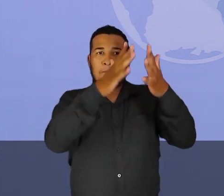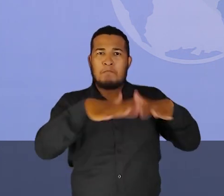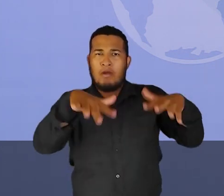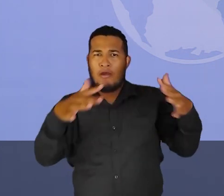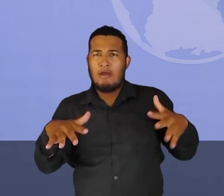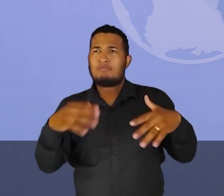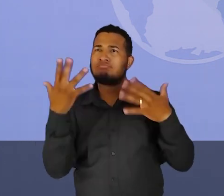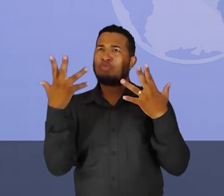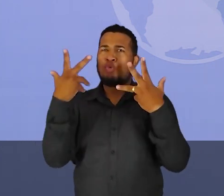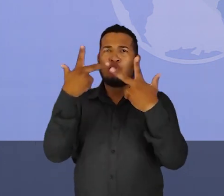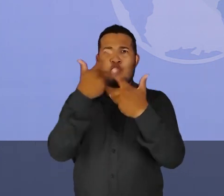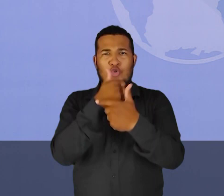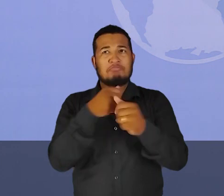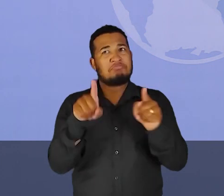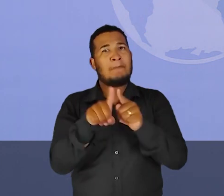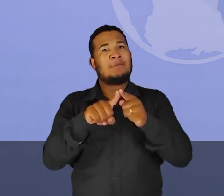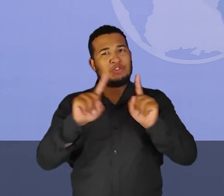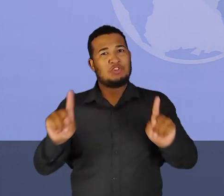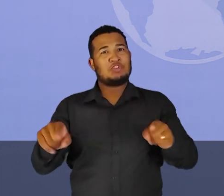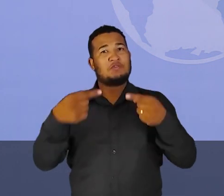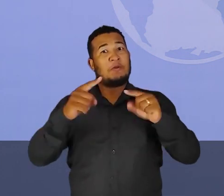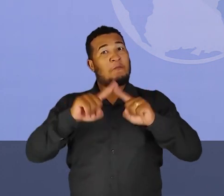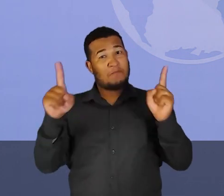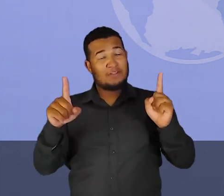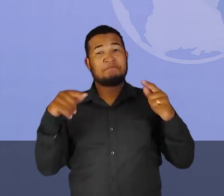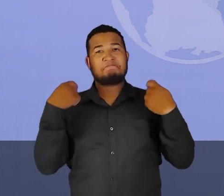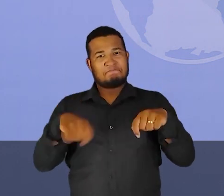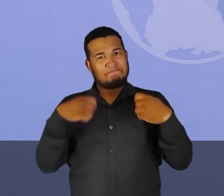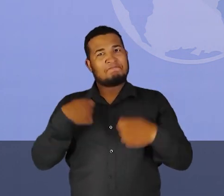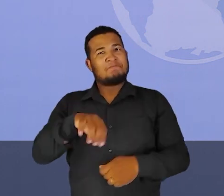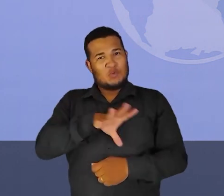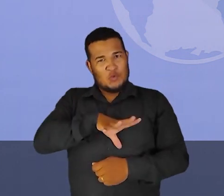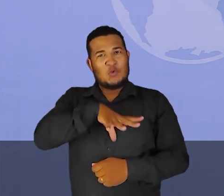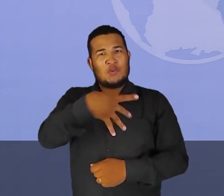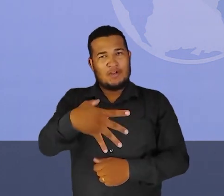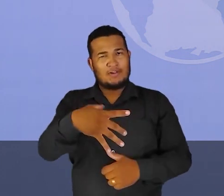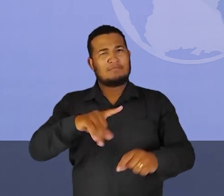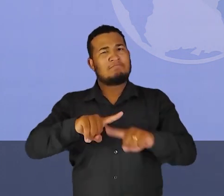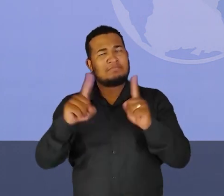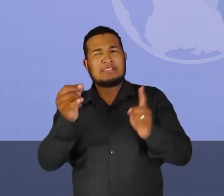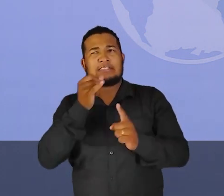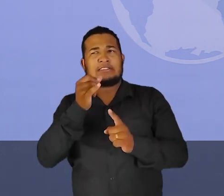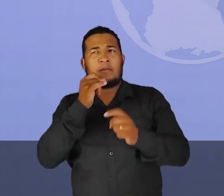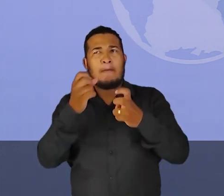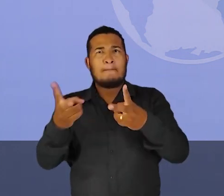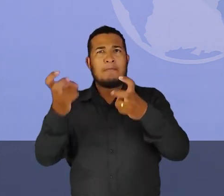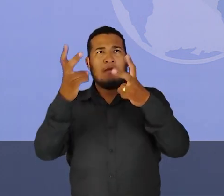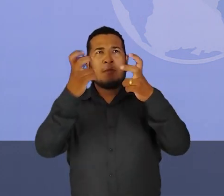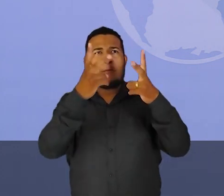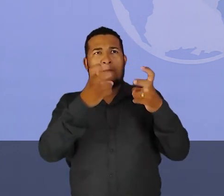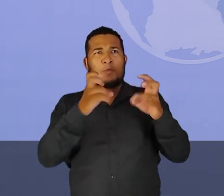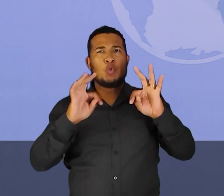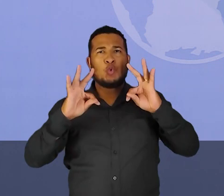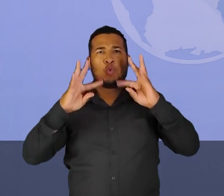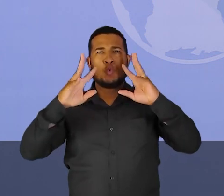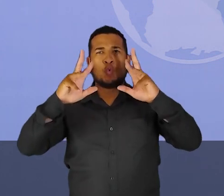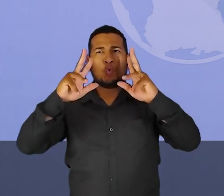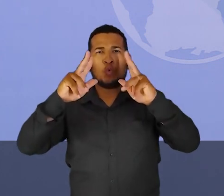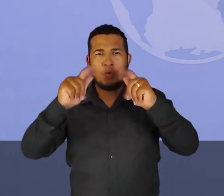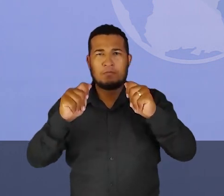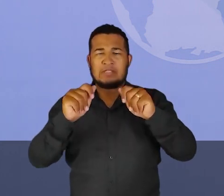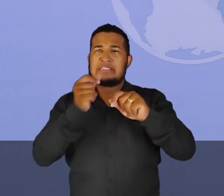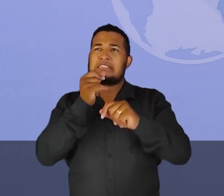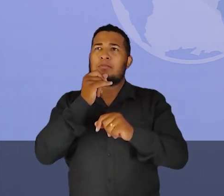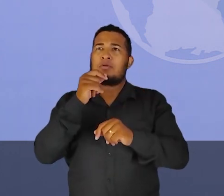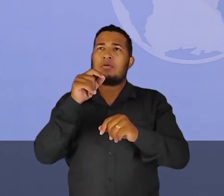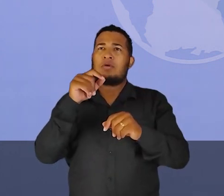quantos desafios, mas precisa realmente de muita coragem. Mas quando você observa tudo isso, todo esse cenário, mas professor,